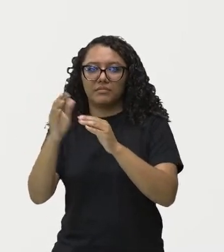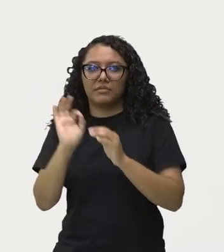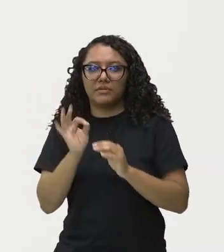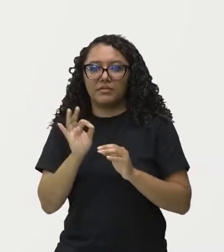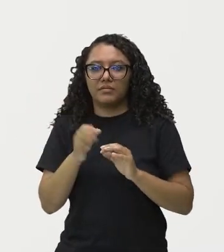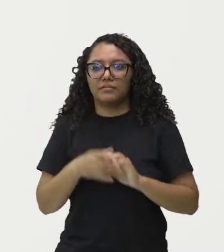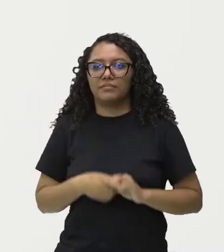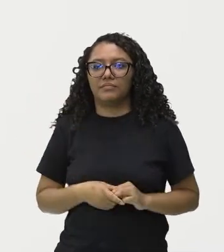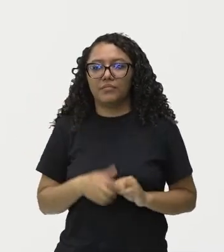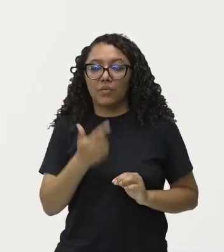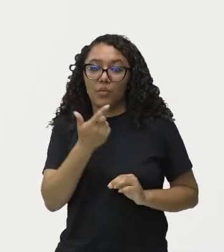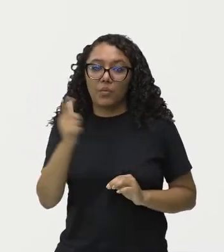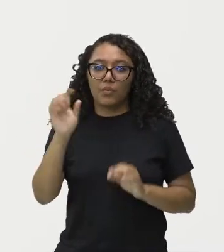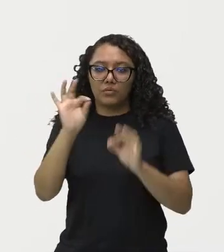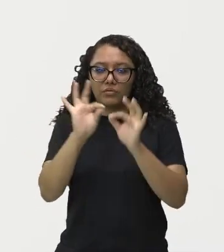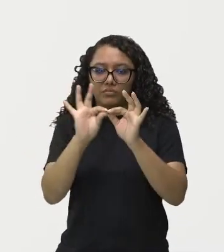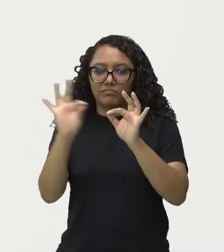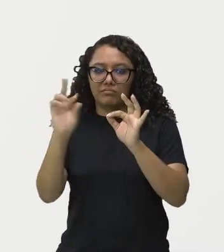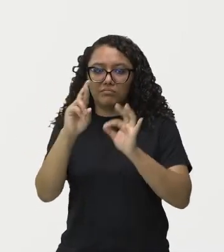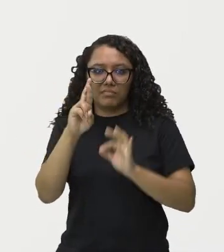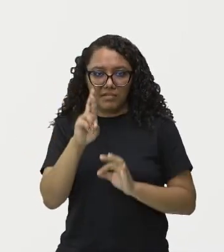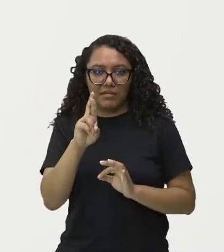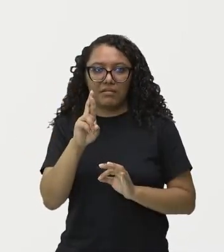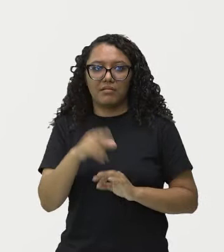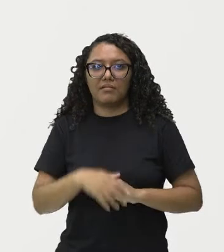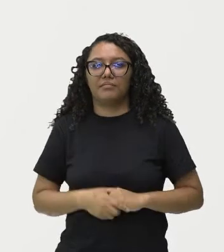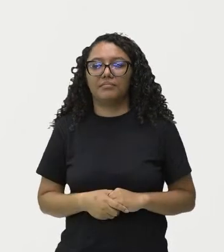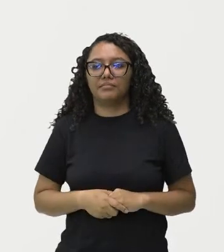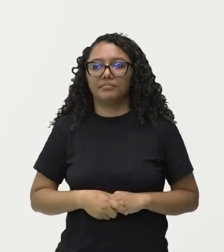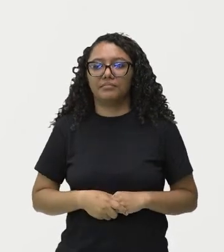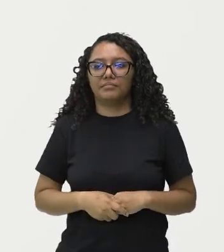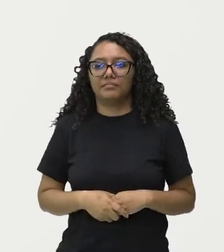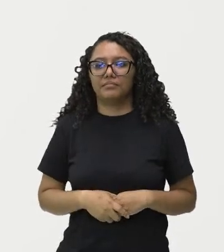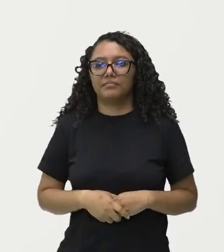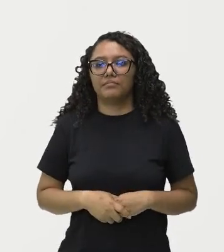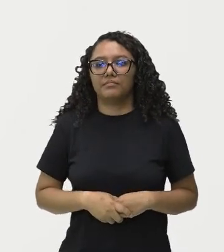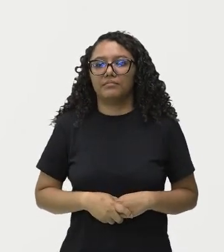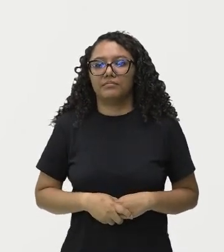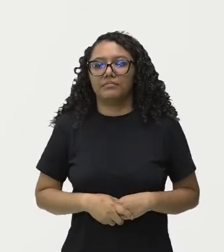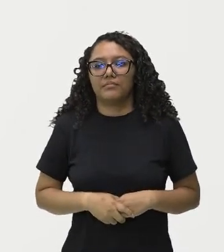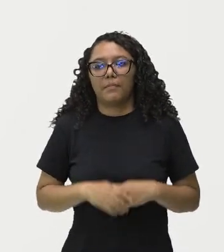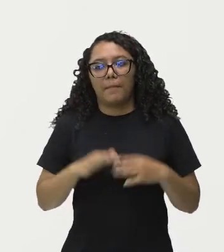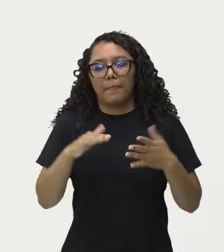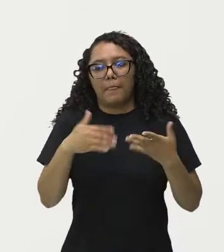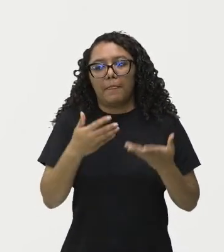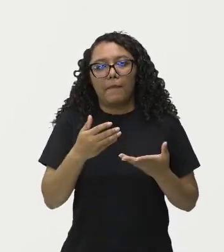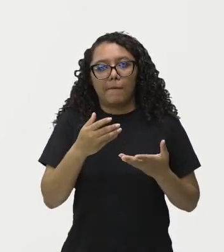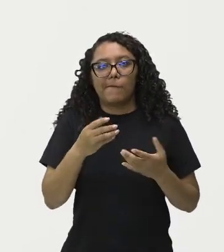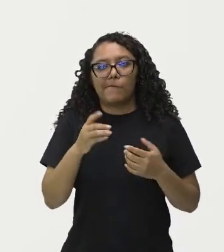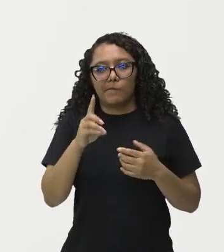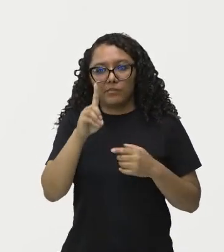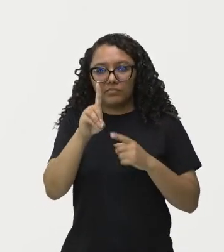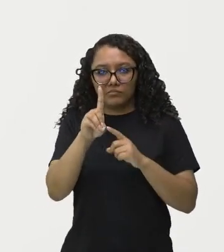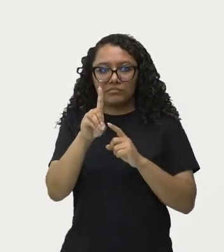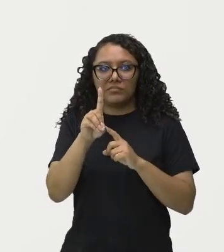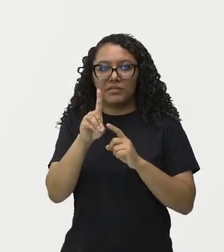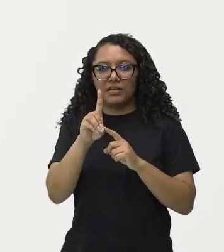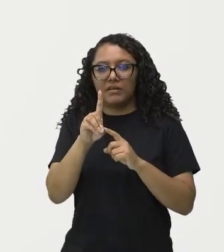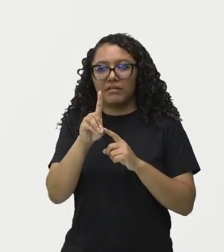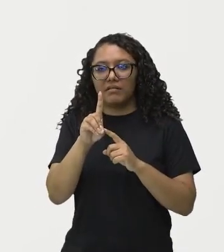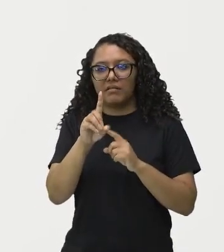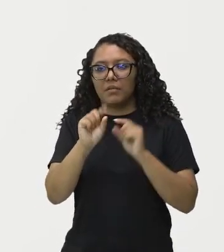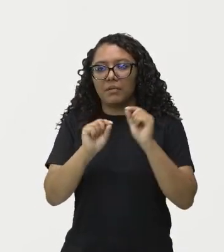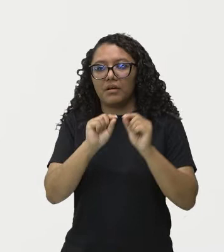tenho ali um outro raio. Por isso que eu digo que o diâmetro, né, ele é